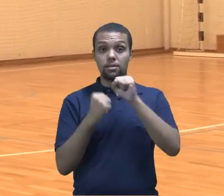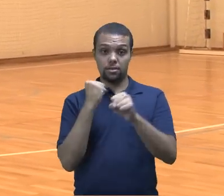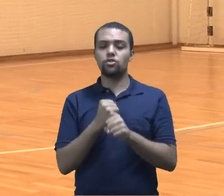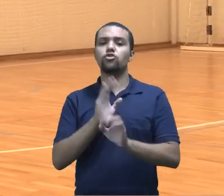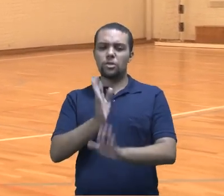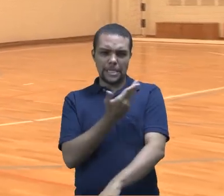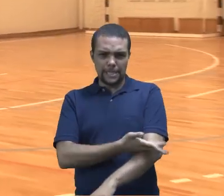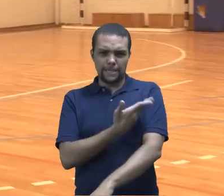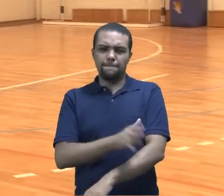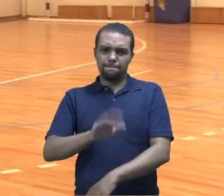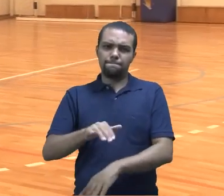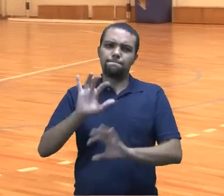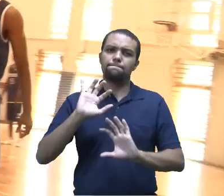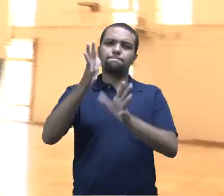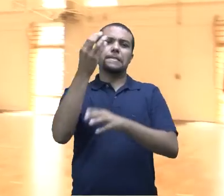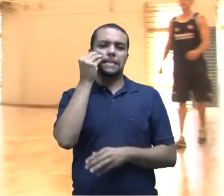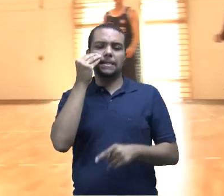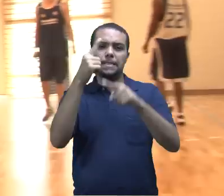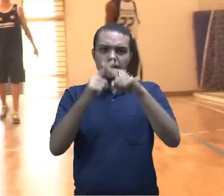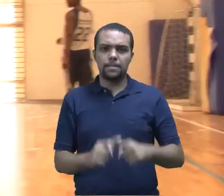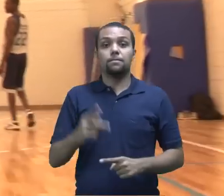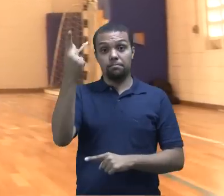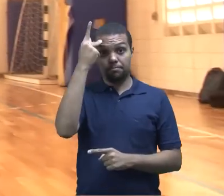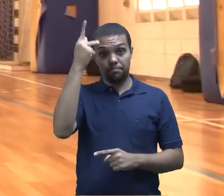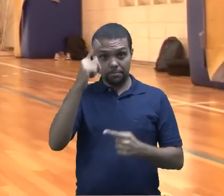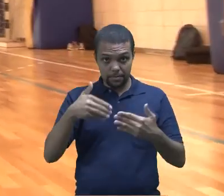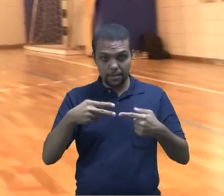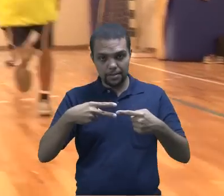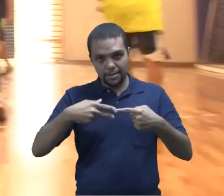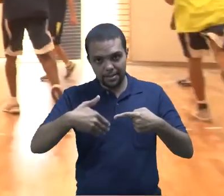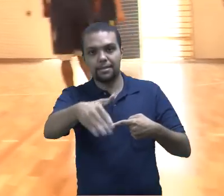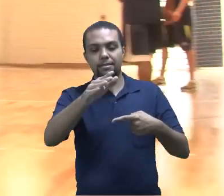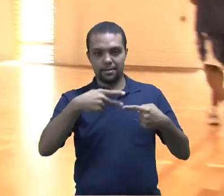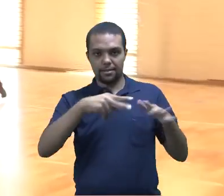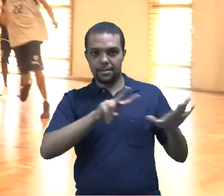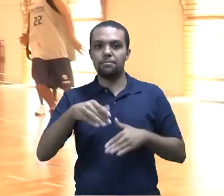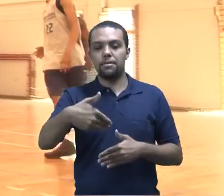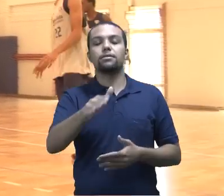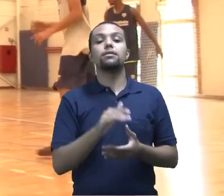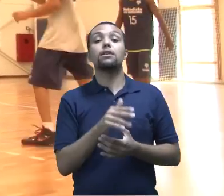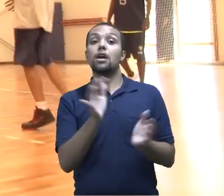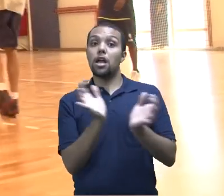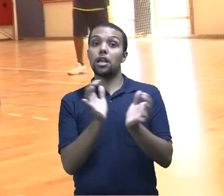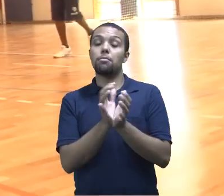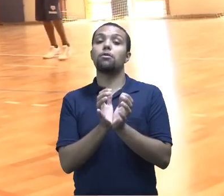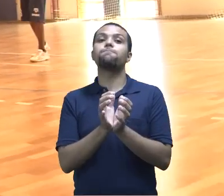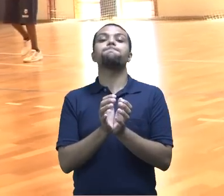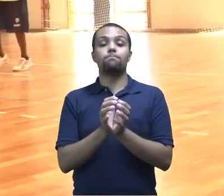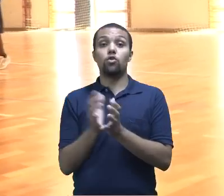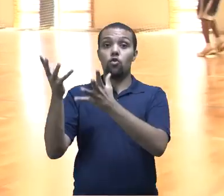de 3 anos, tem treinado e muito para disputar o Campeonato Paulista nas próximas semanas. Para isso, a equipe